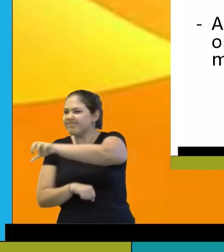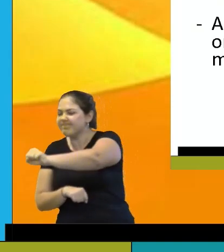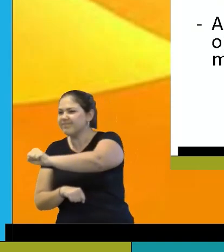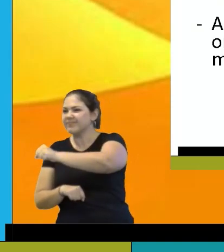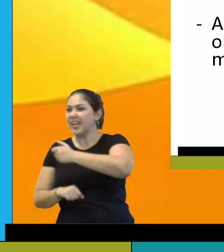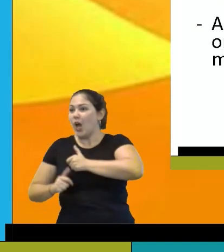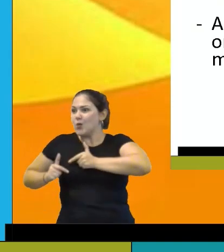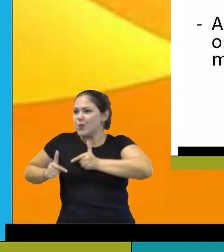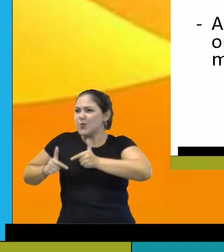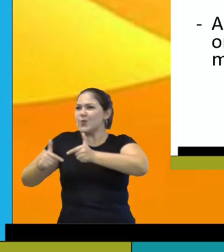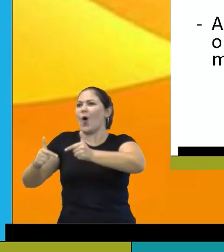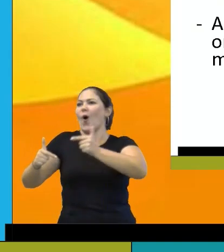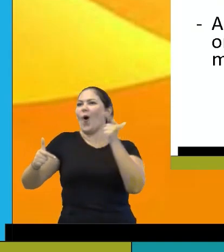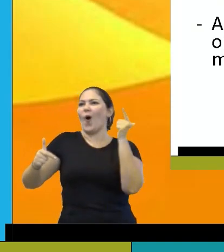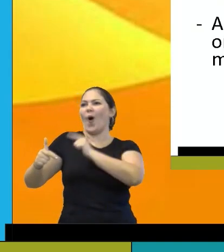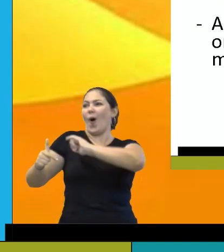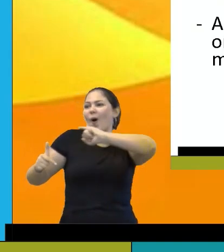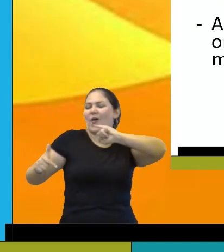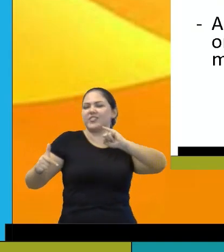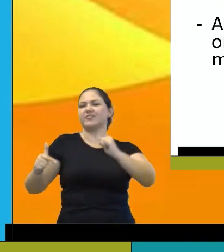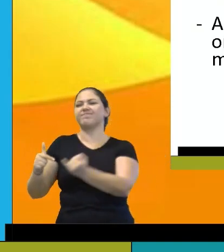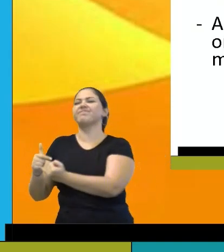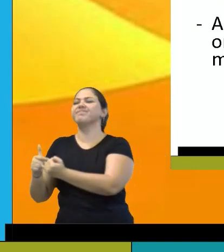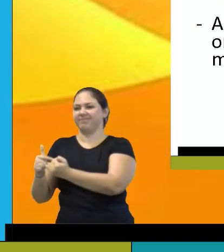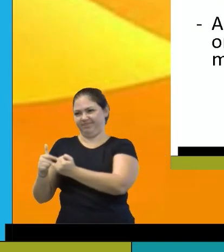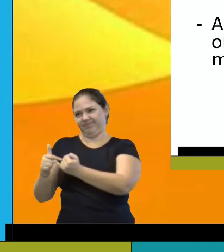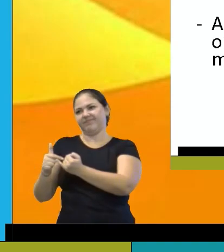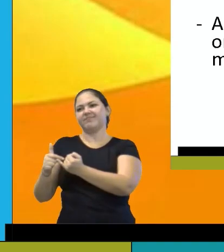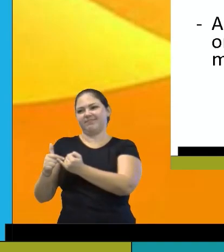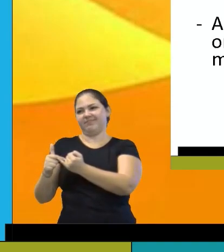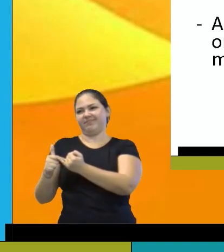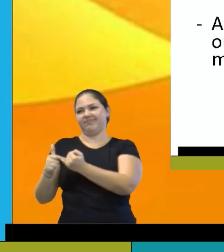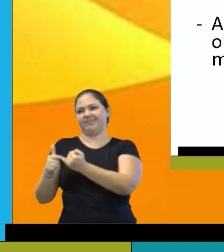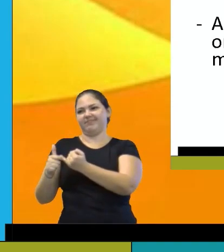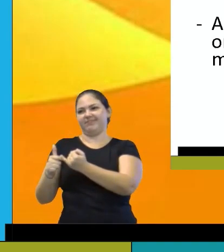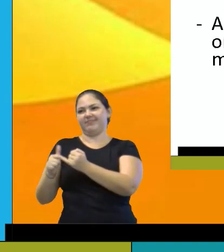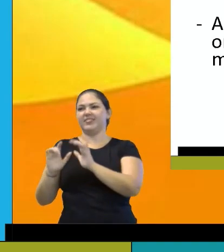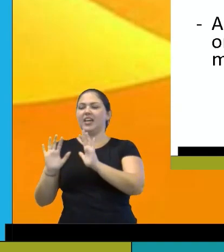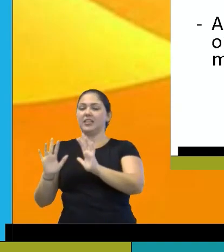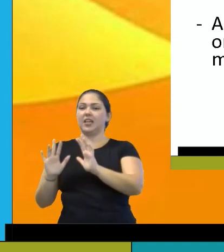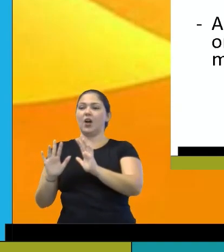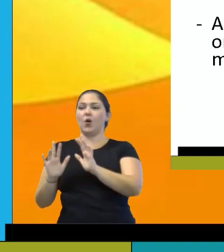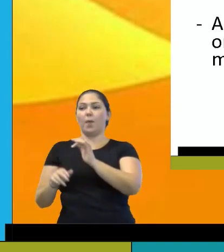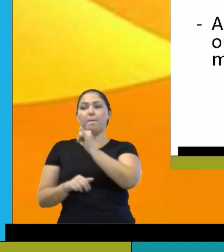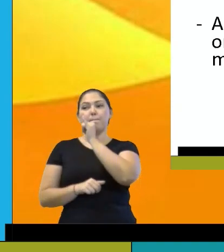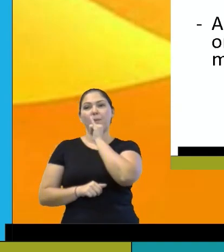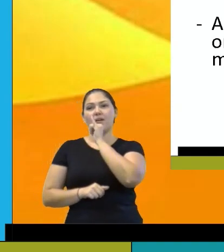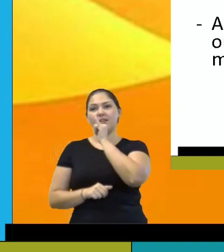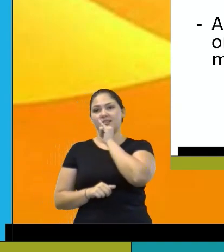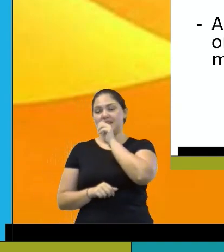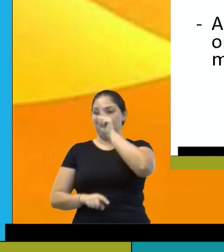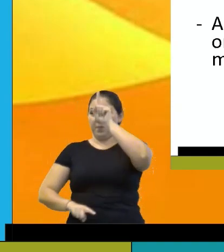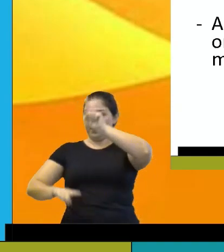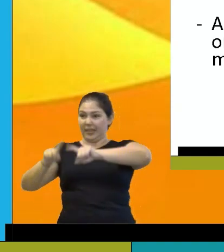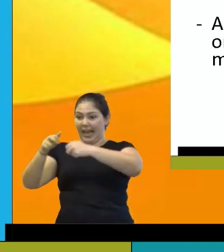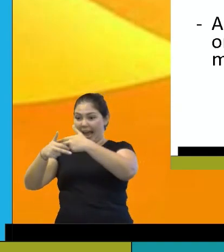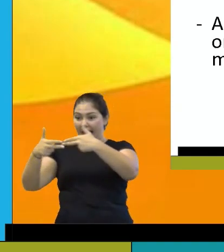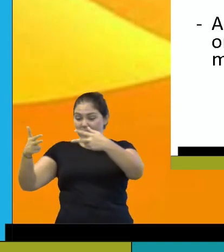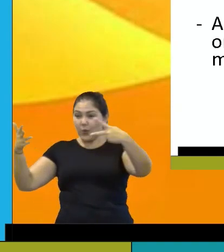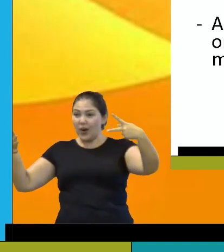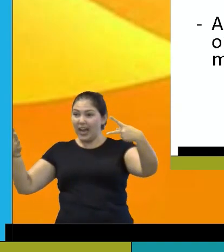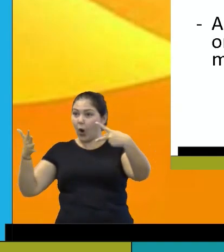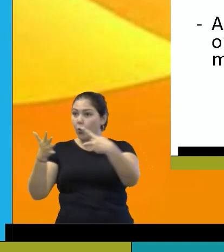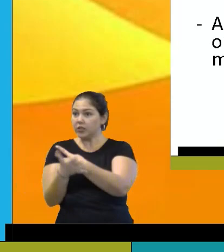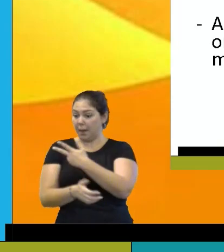sorte. Pois, de acordo com Maquiavel, metade do que acontece comigo e com você, com cada